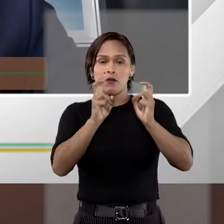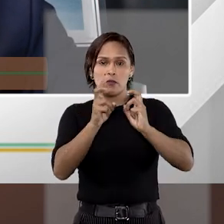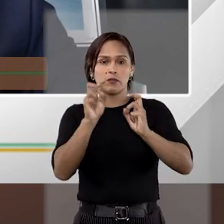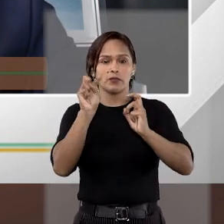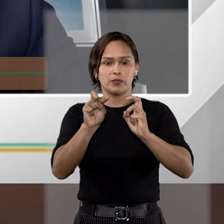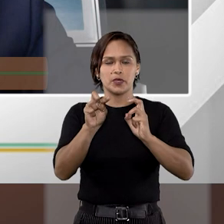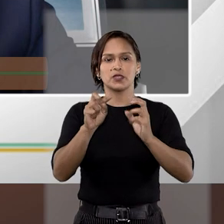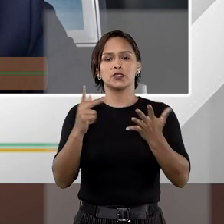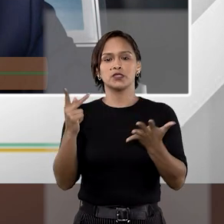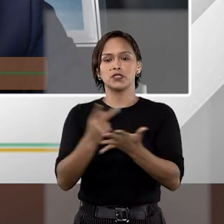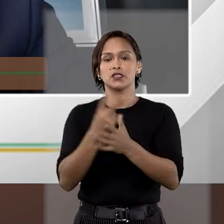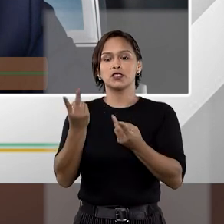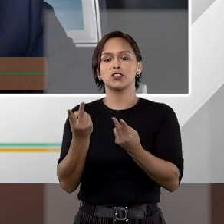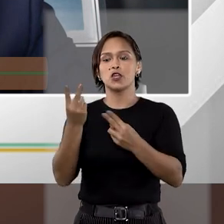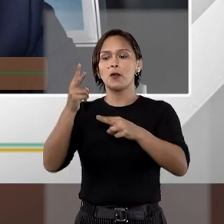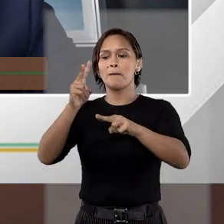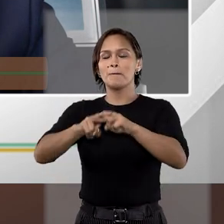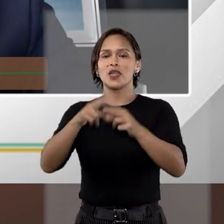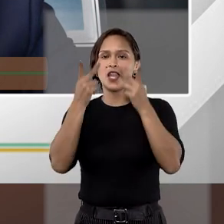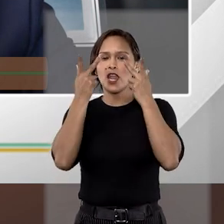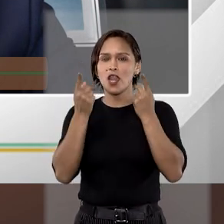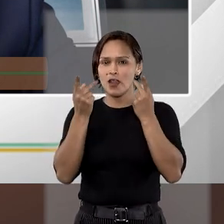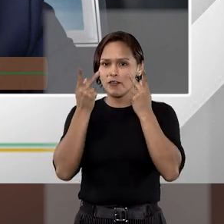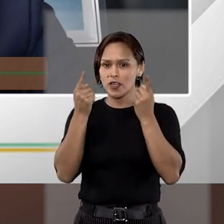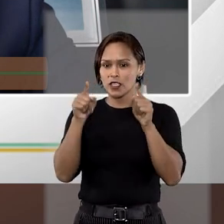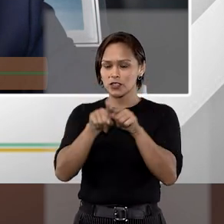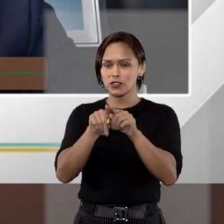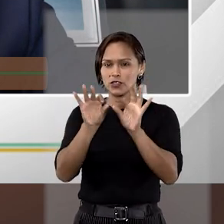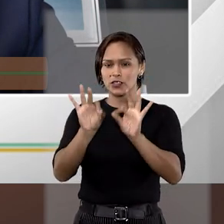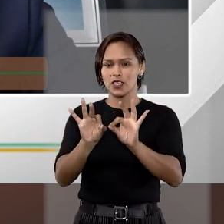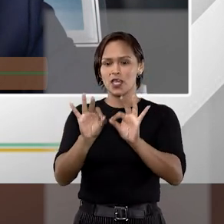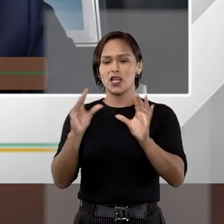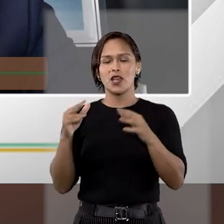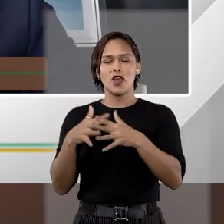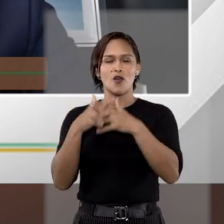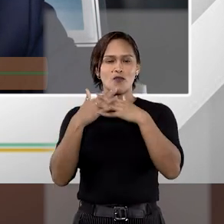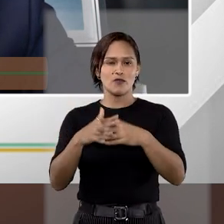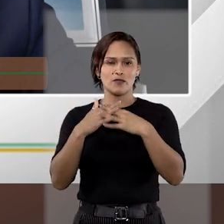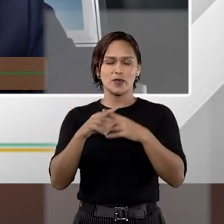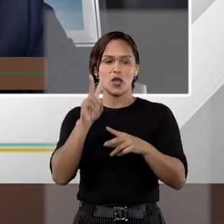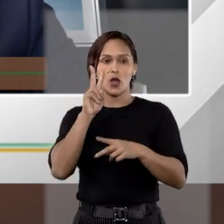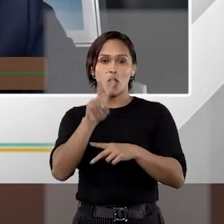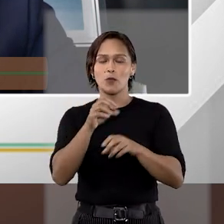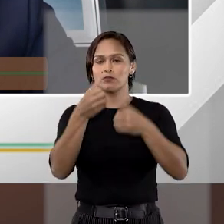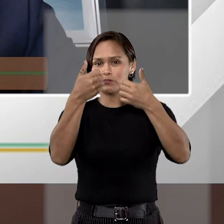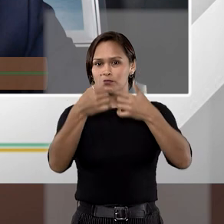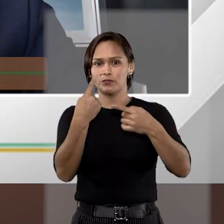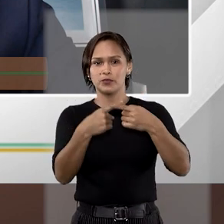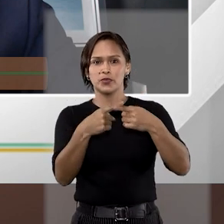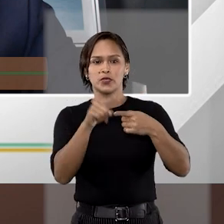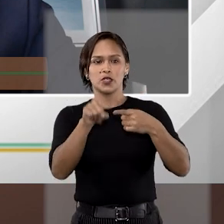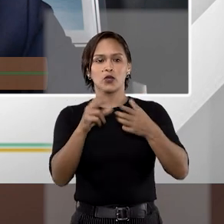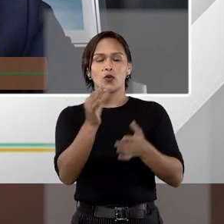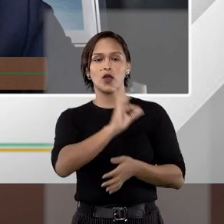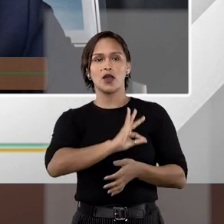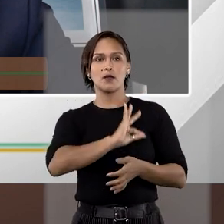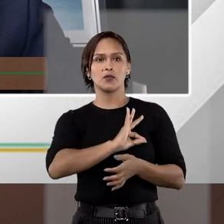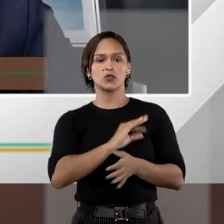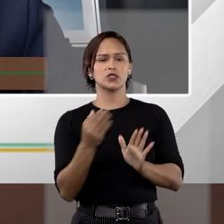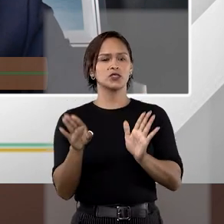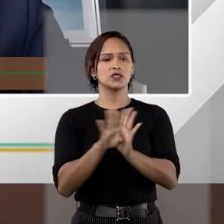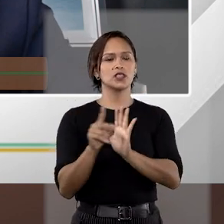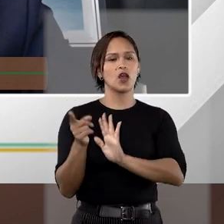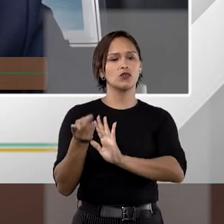perceba que o ato de prender em flagrante ele é um ato complexo veja bem quando a